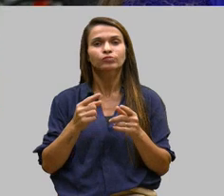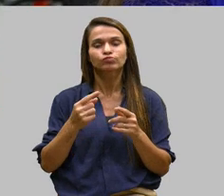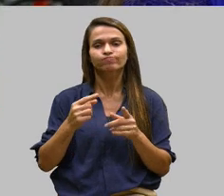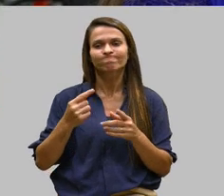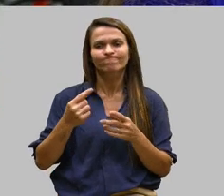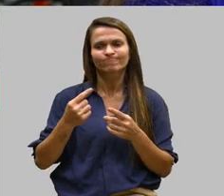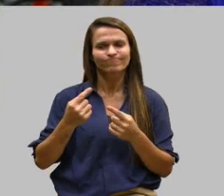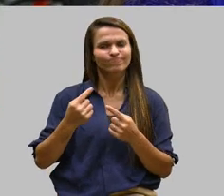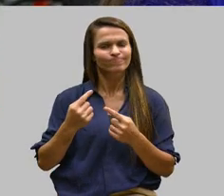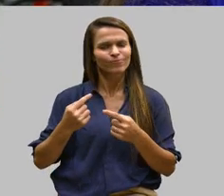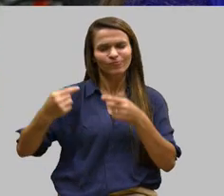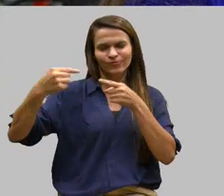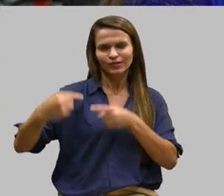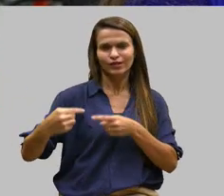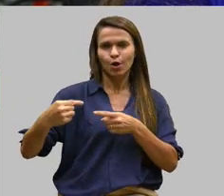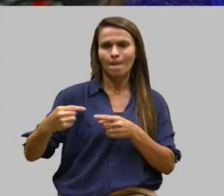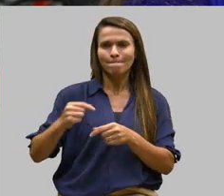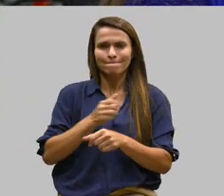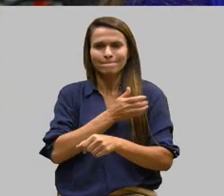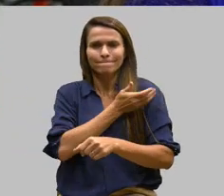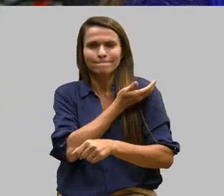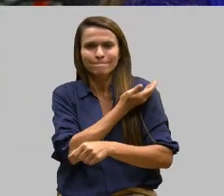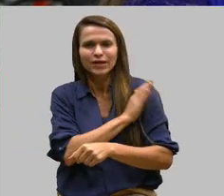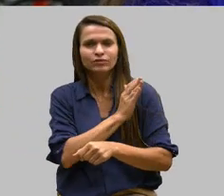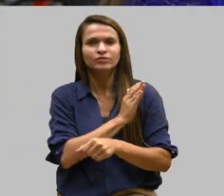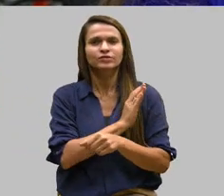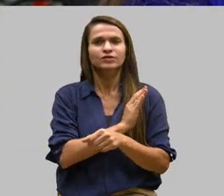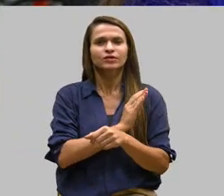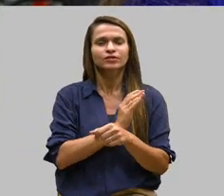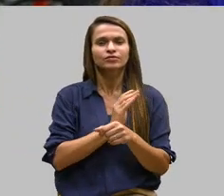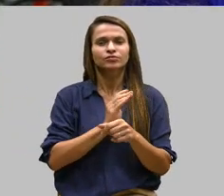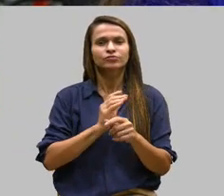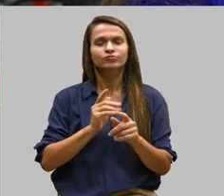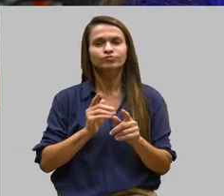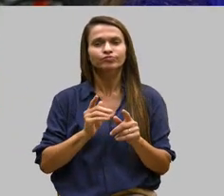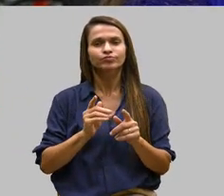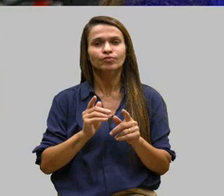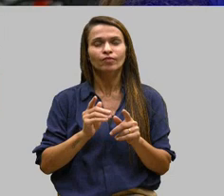preconceito capacitismo e que tanto